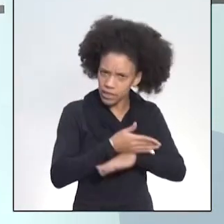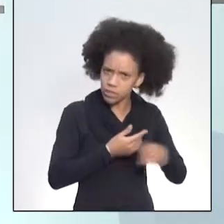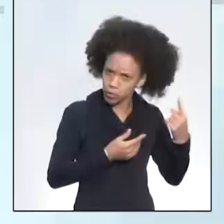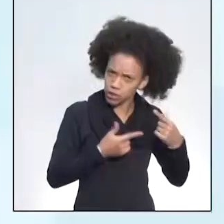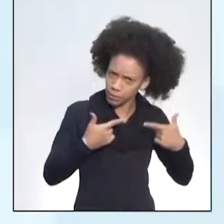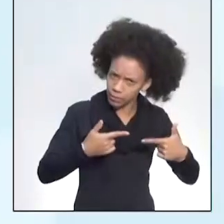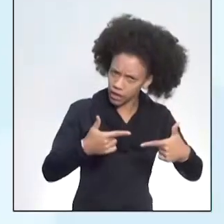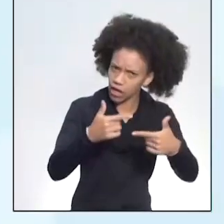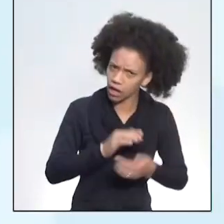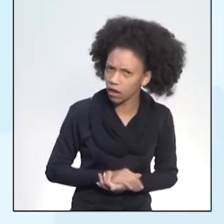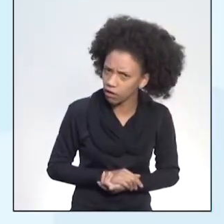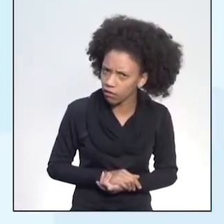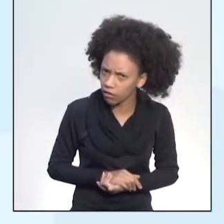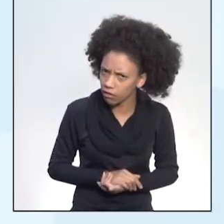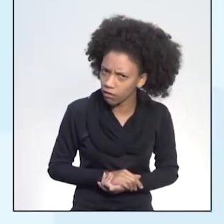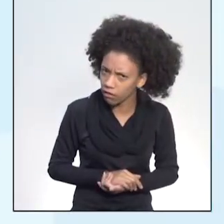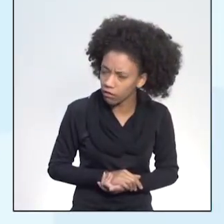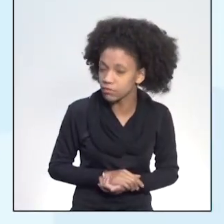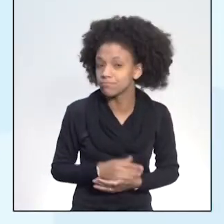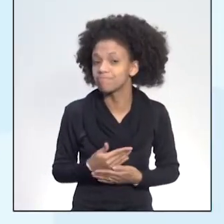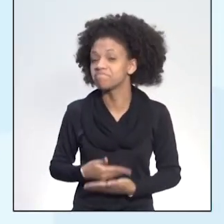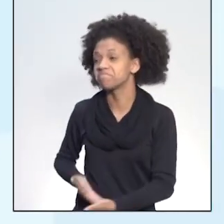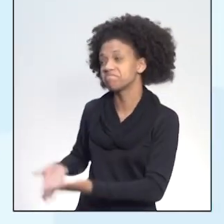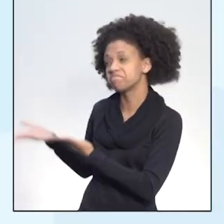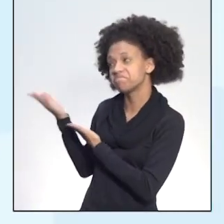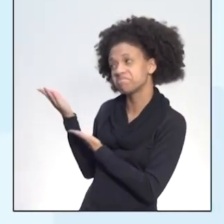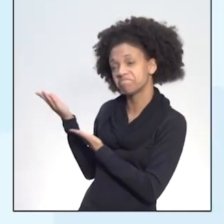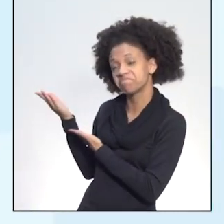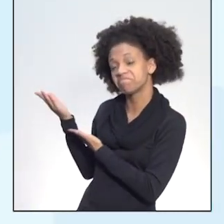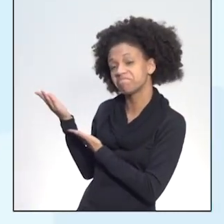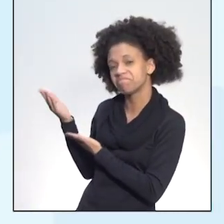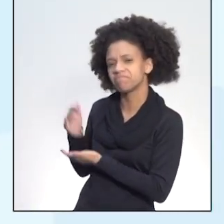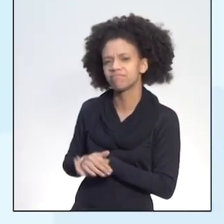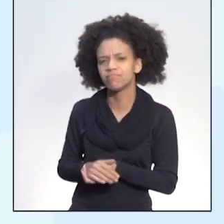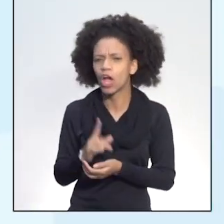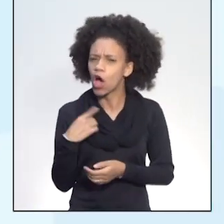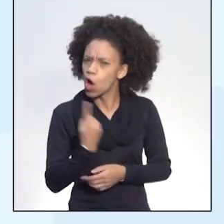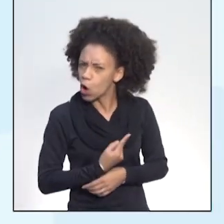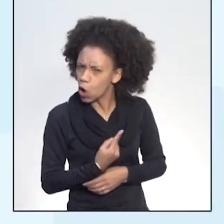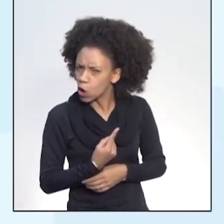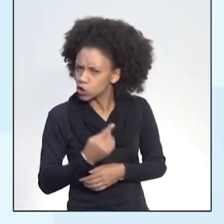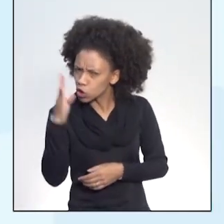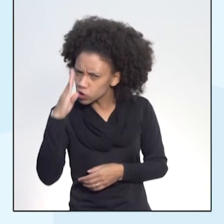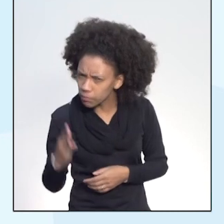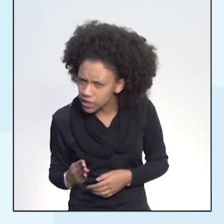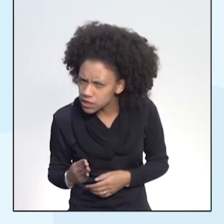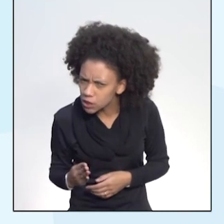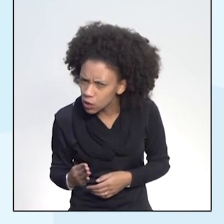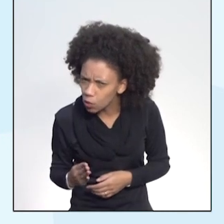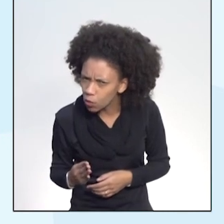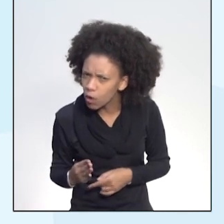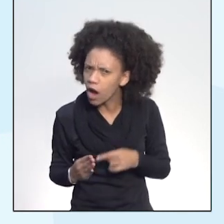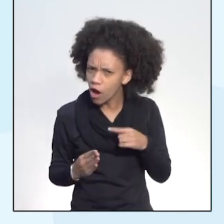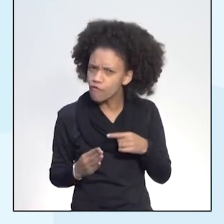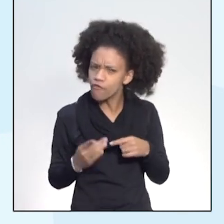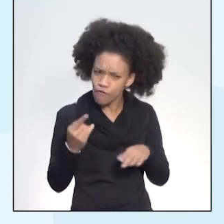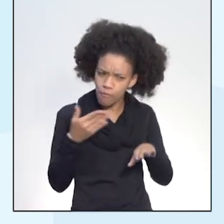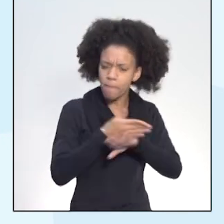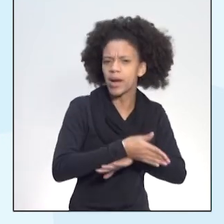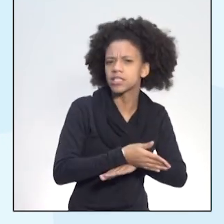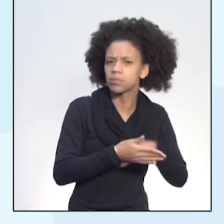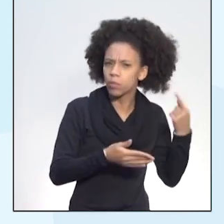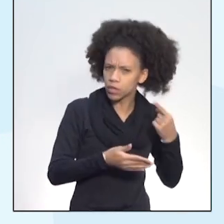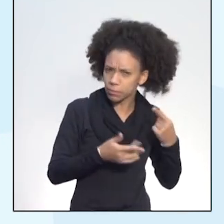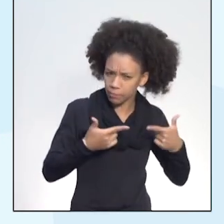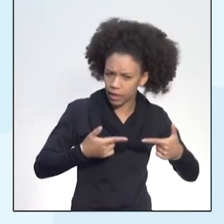Guerra Mundial? É o que está na tela a pergunta. O nosso país foi para a Primeira Guerra